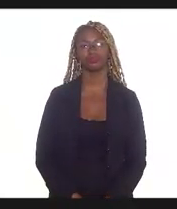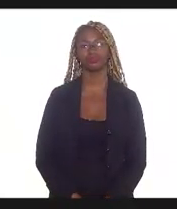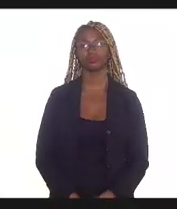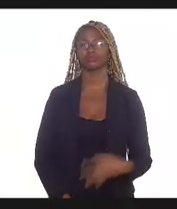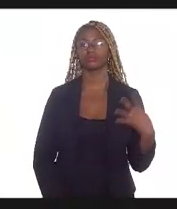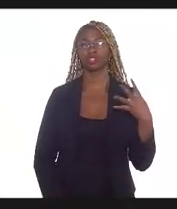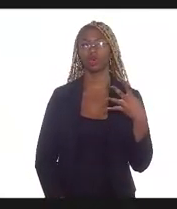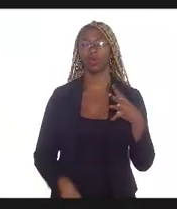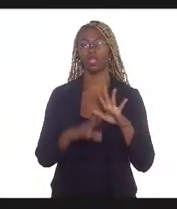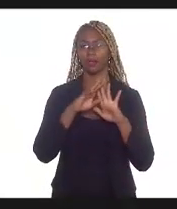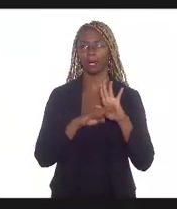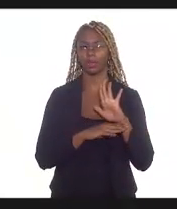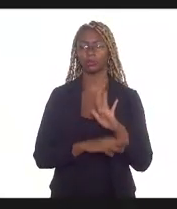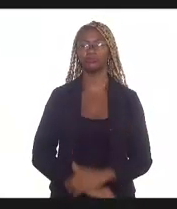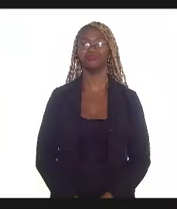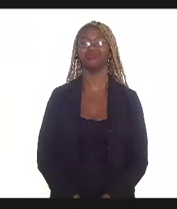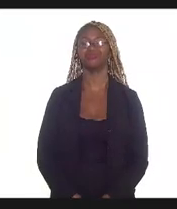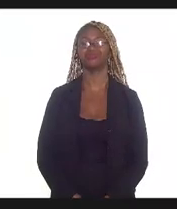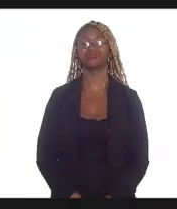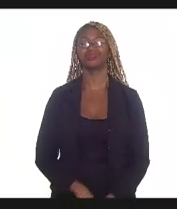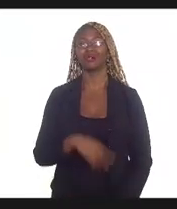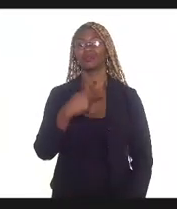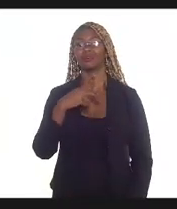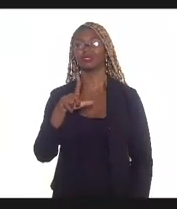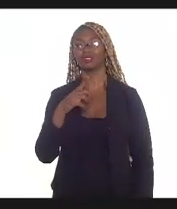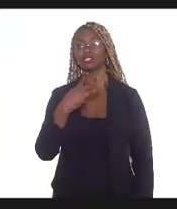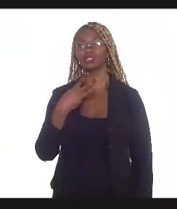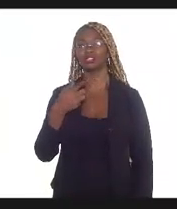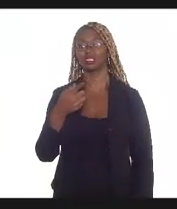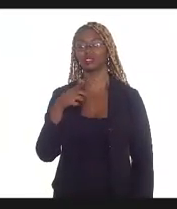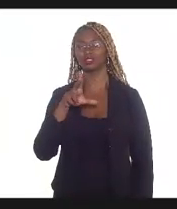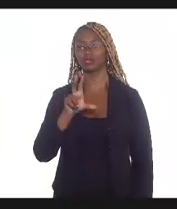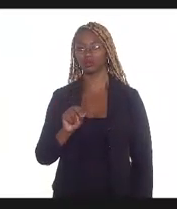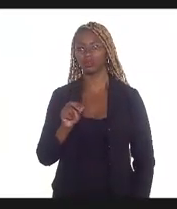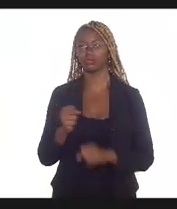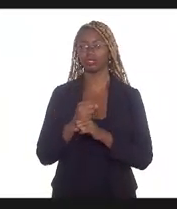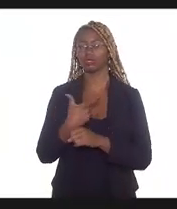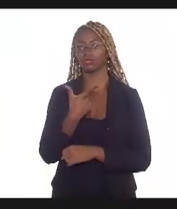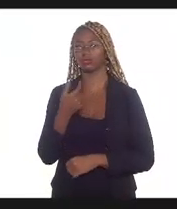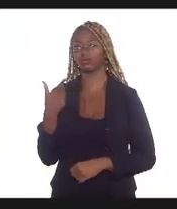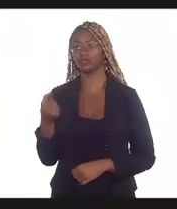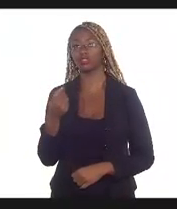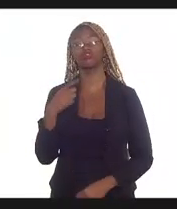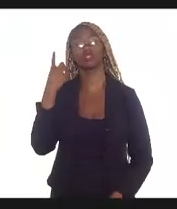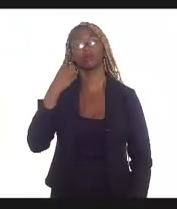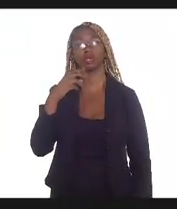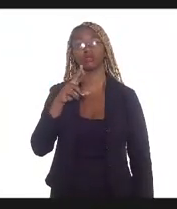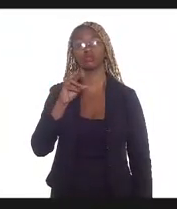Quarto da pauta. Projeto de lei 3750 de 2020, do deputado Rodrigo Amorim.